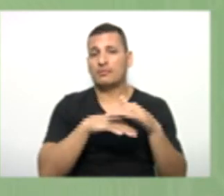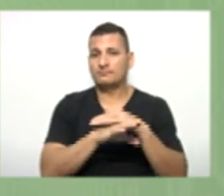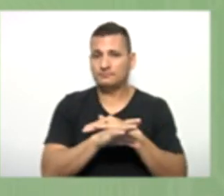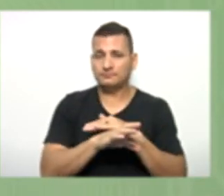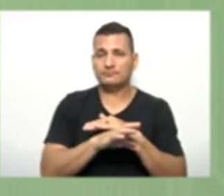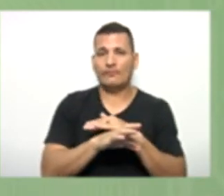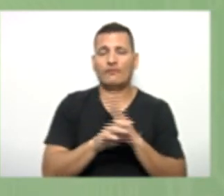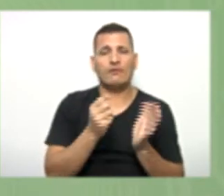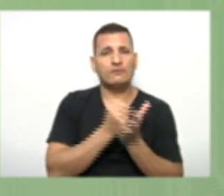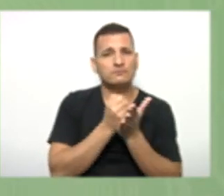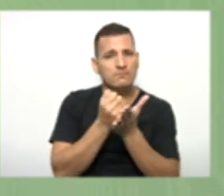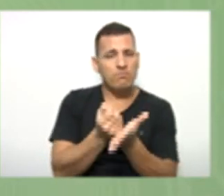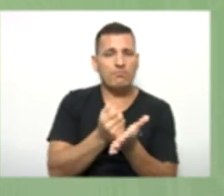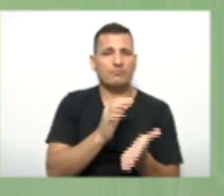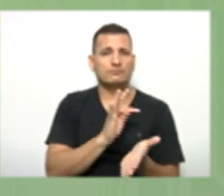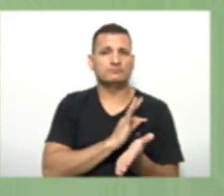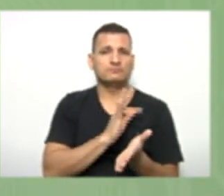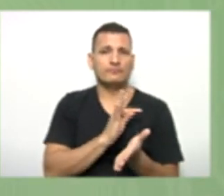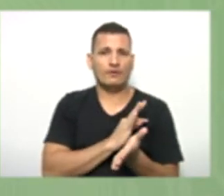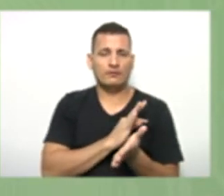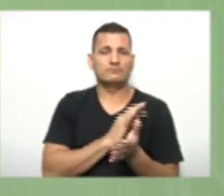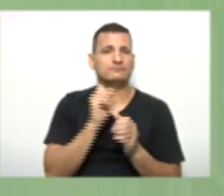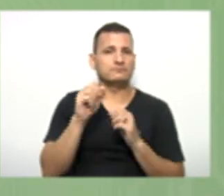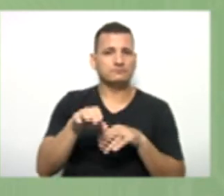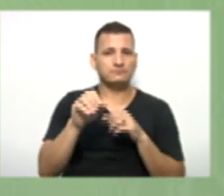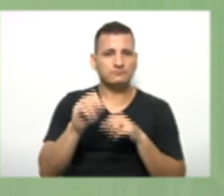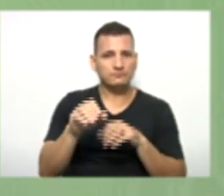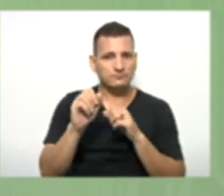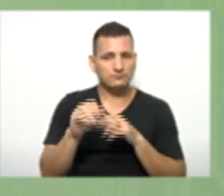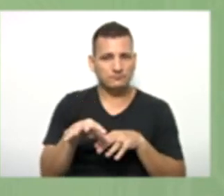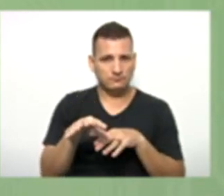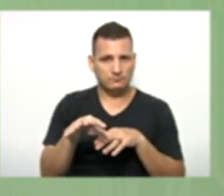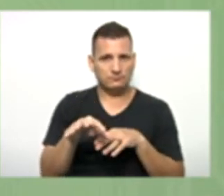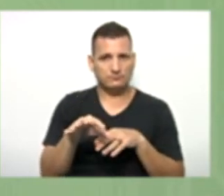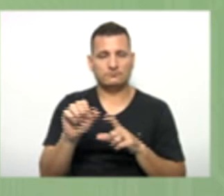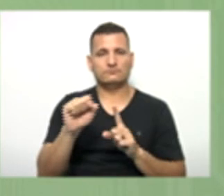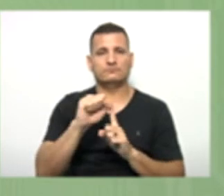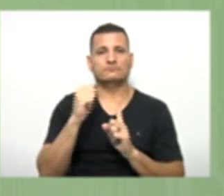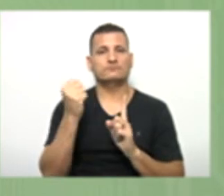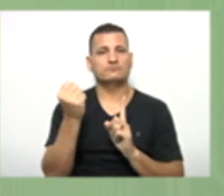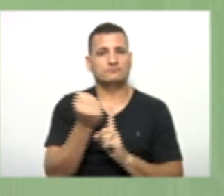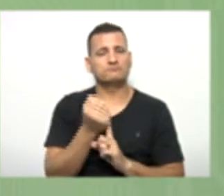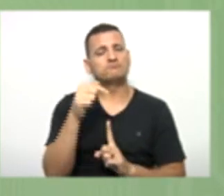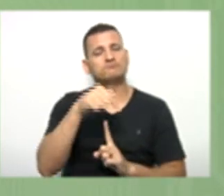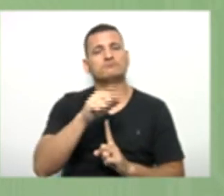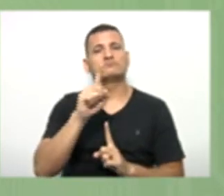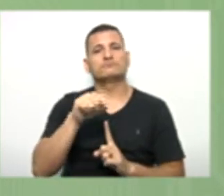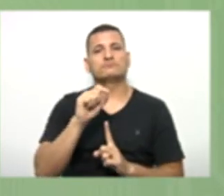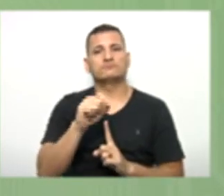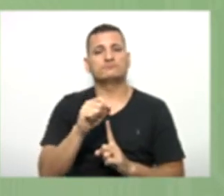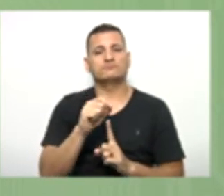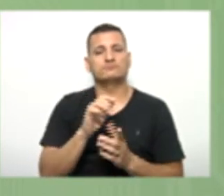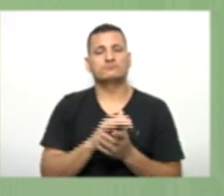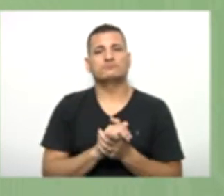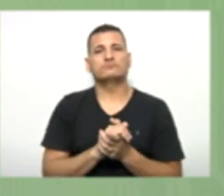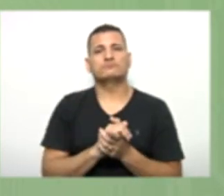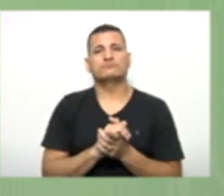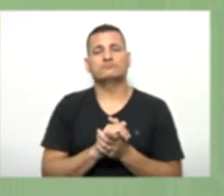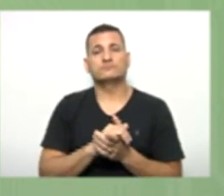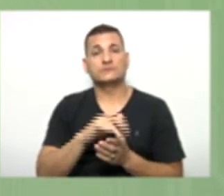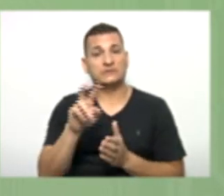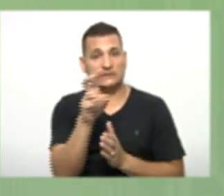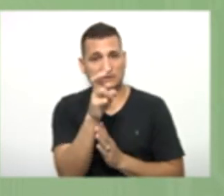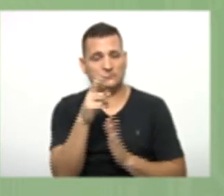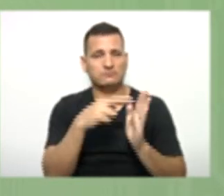de assistência técnica educacional e social, que é para cumprir o 5º princípio,